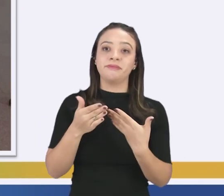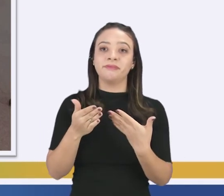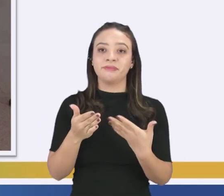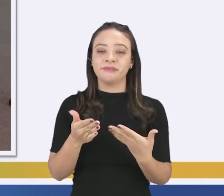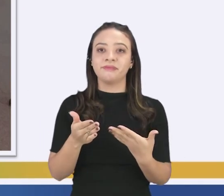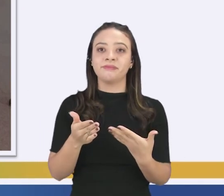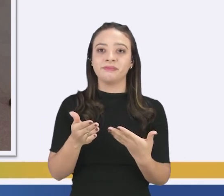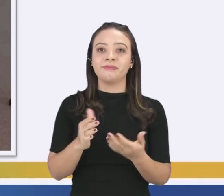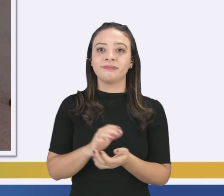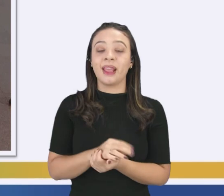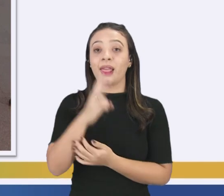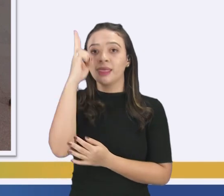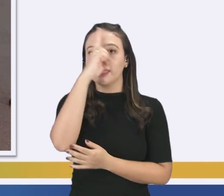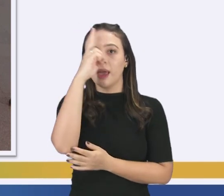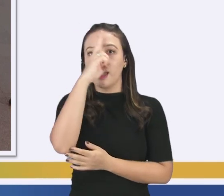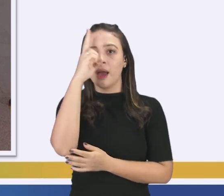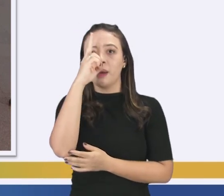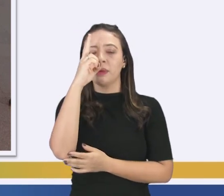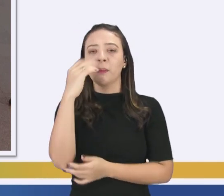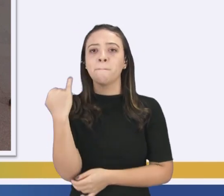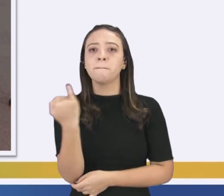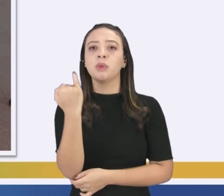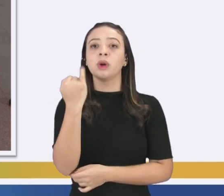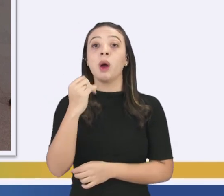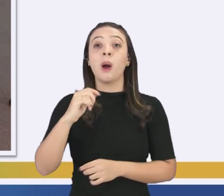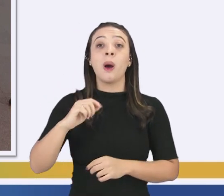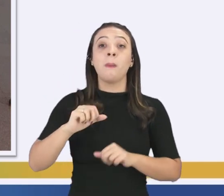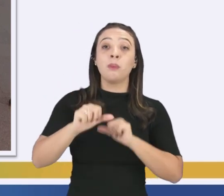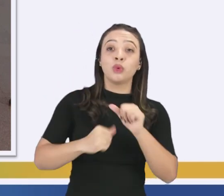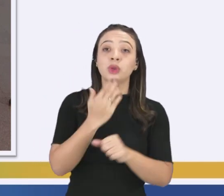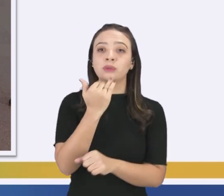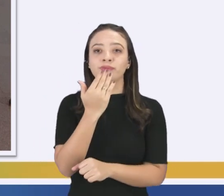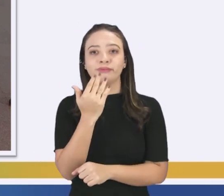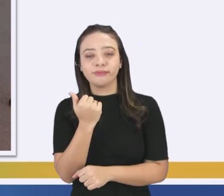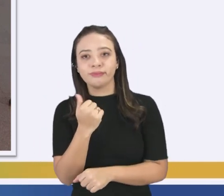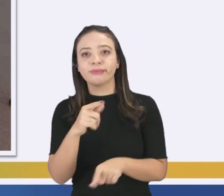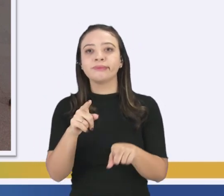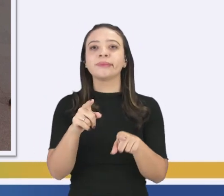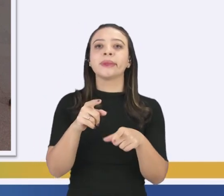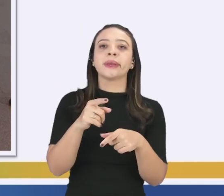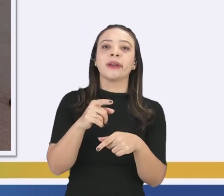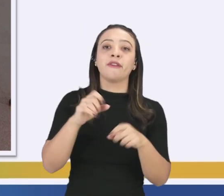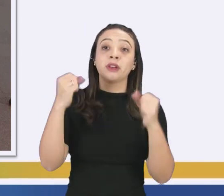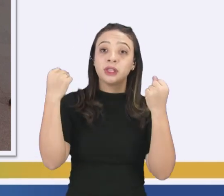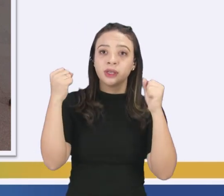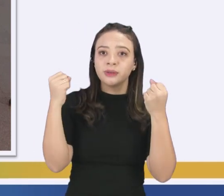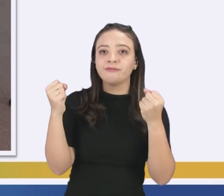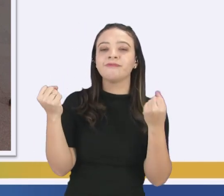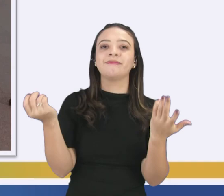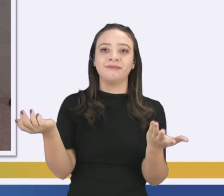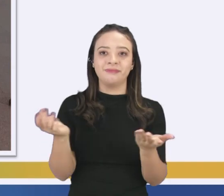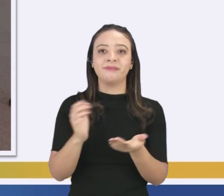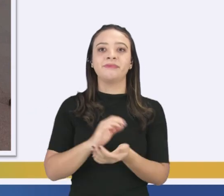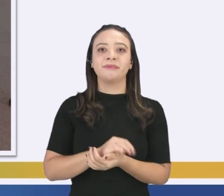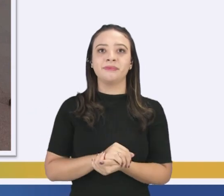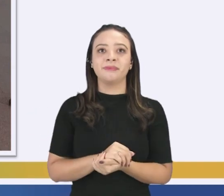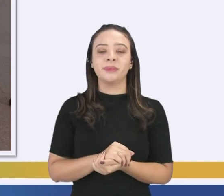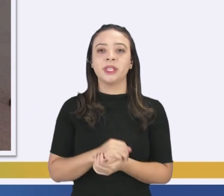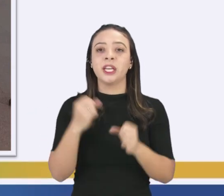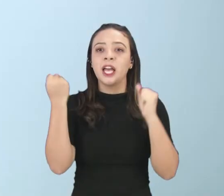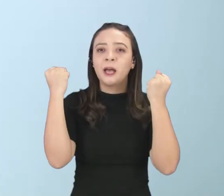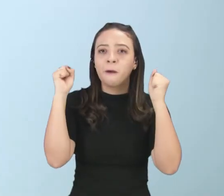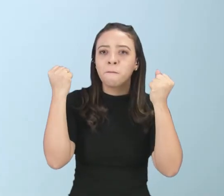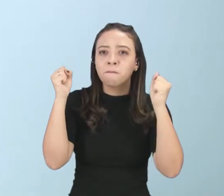Mais uma vez, lembrando, é importante mudar os seus hábitos, sair da zona de conforto e se mexer.